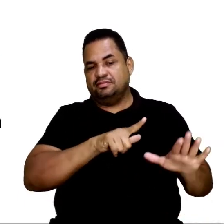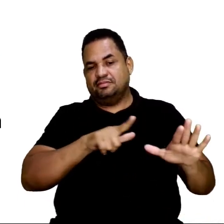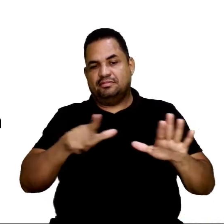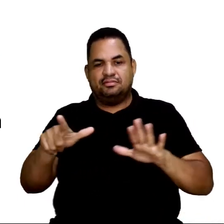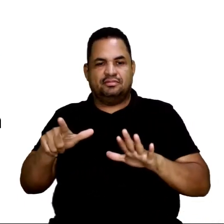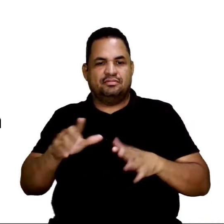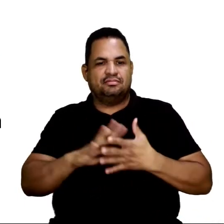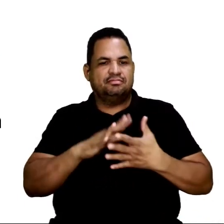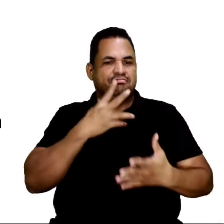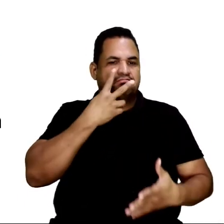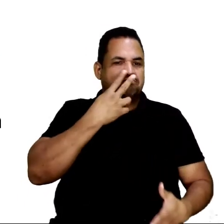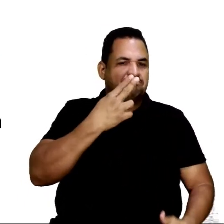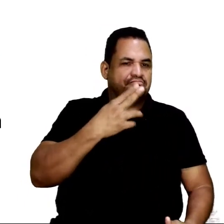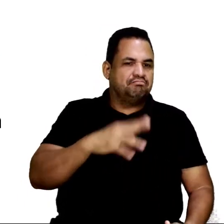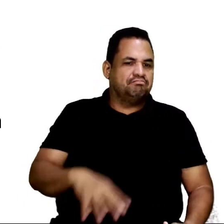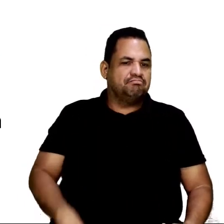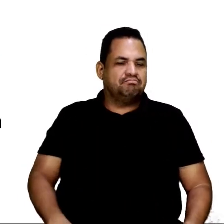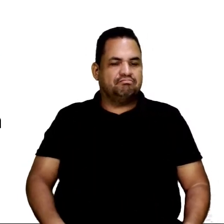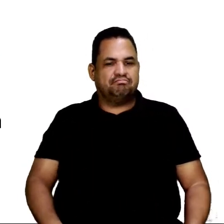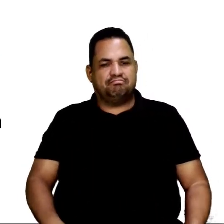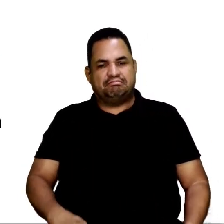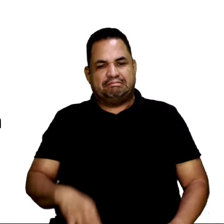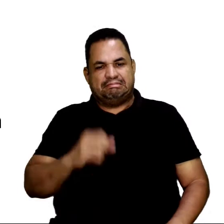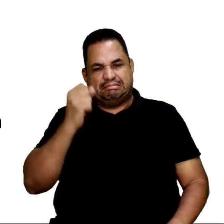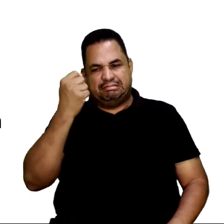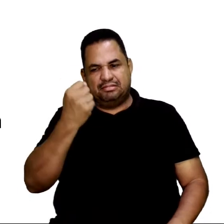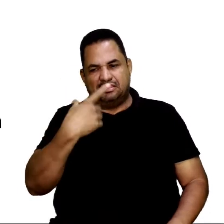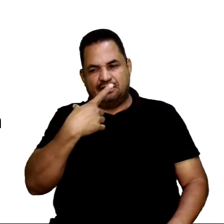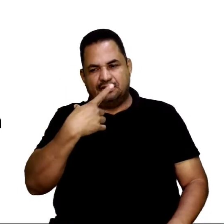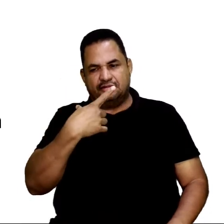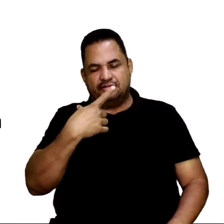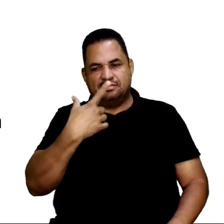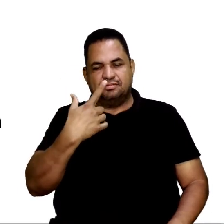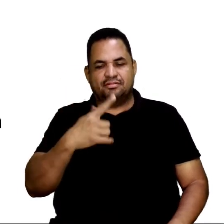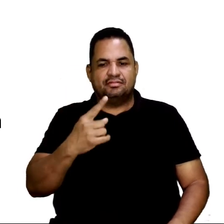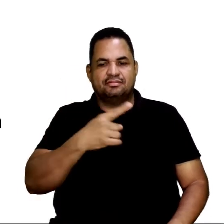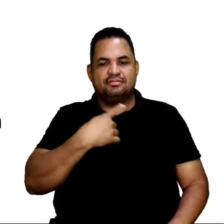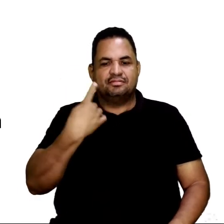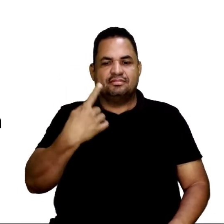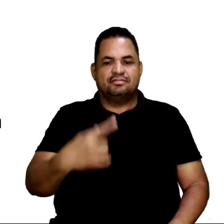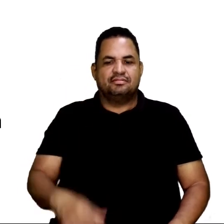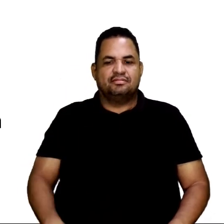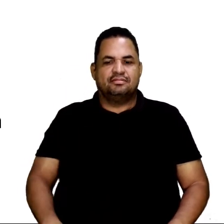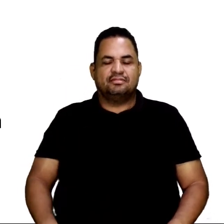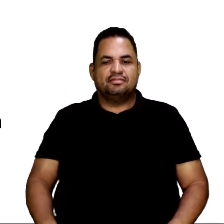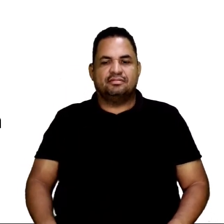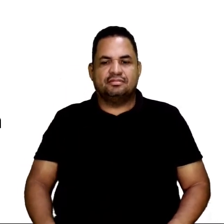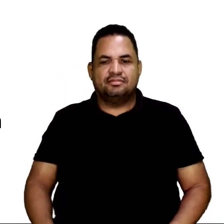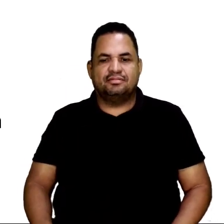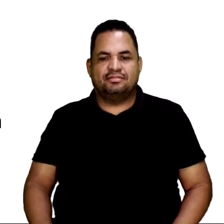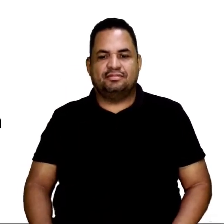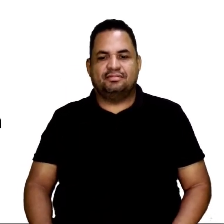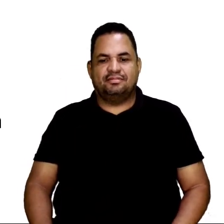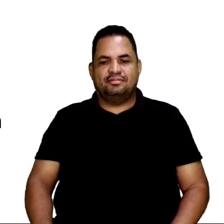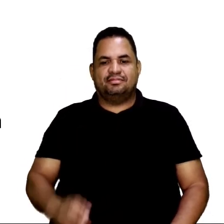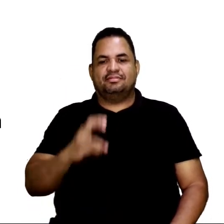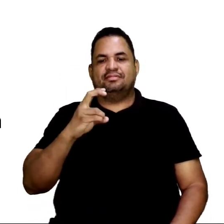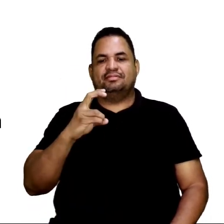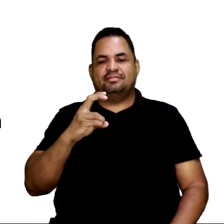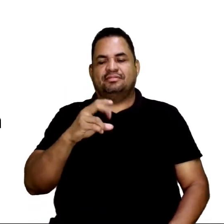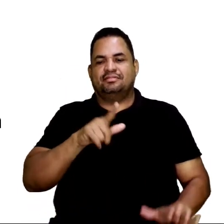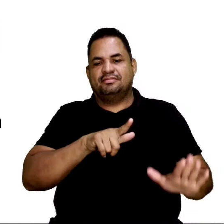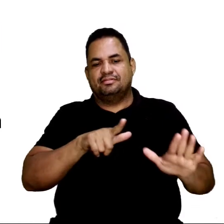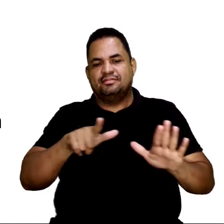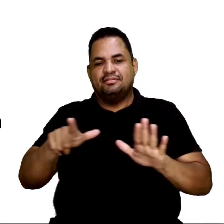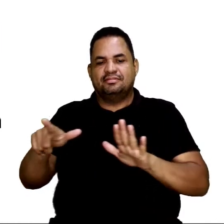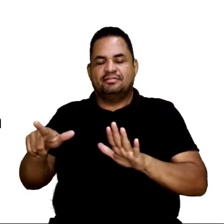coisa, um disco, né? Uma coisa bem estranha, mas éramos nós outrora. 5 semanas, gente,